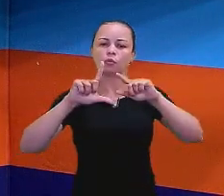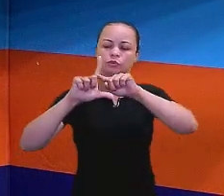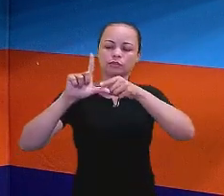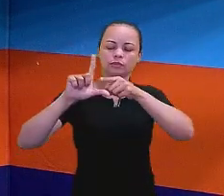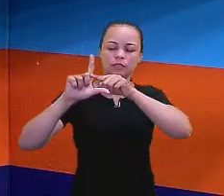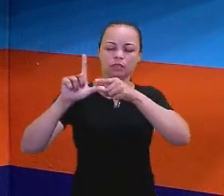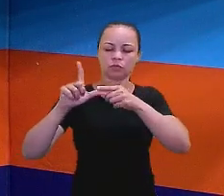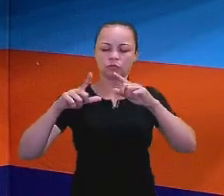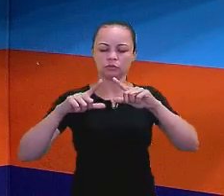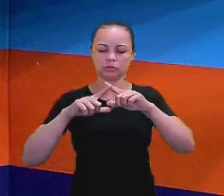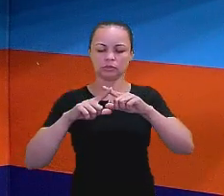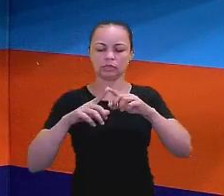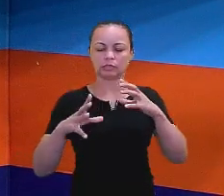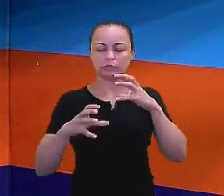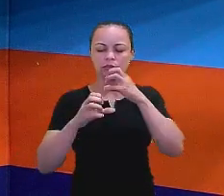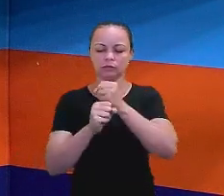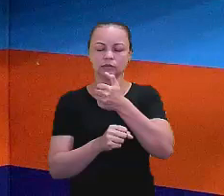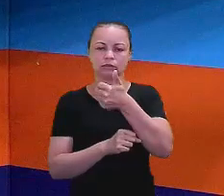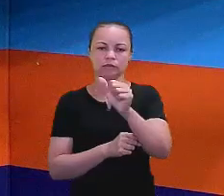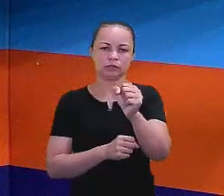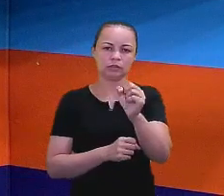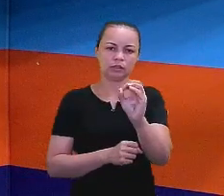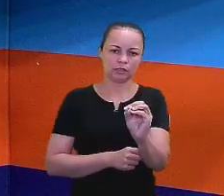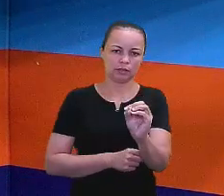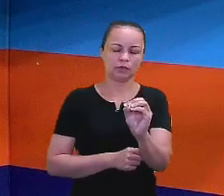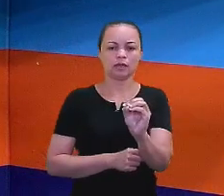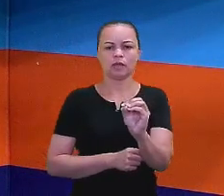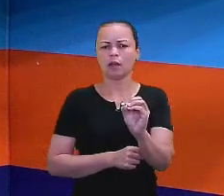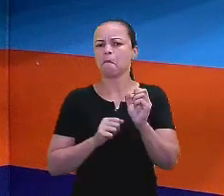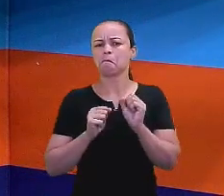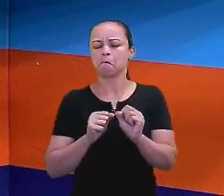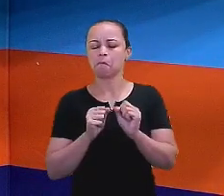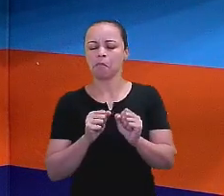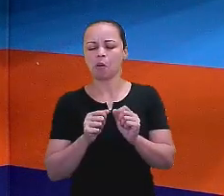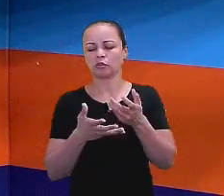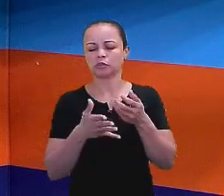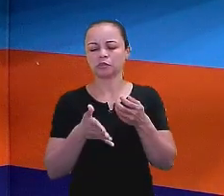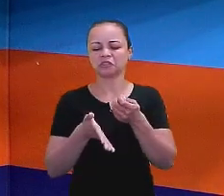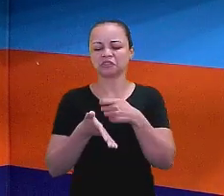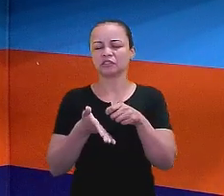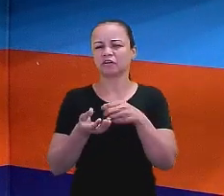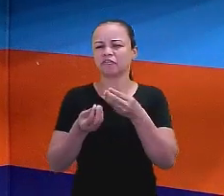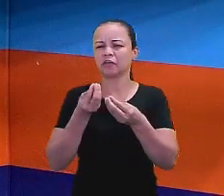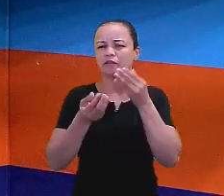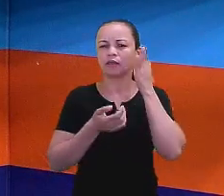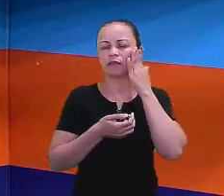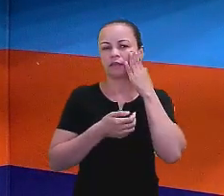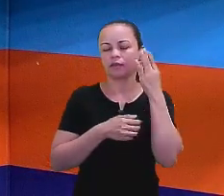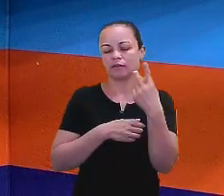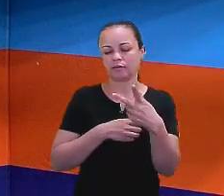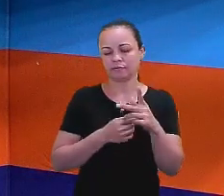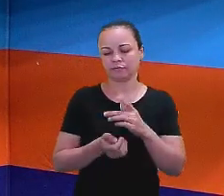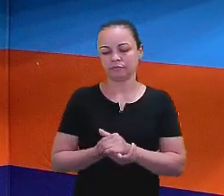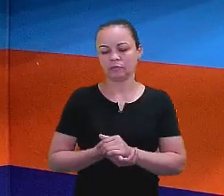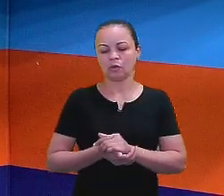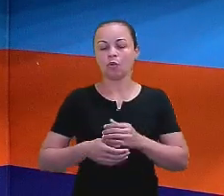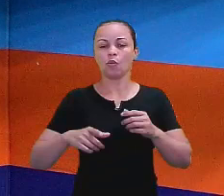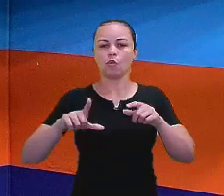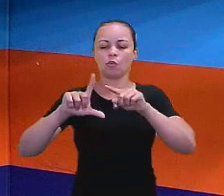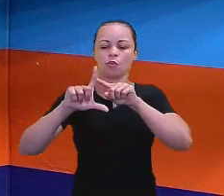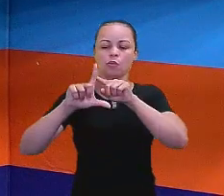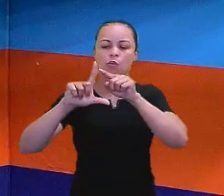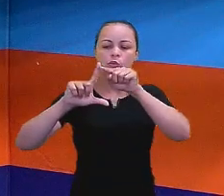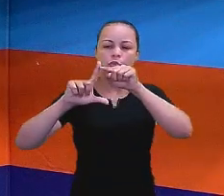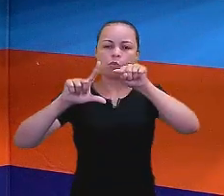internos de um triângulo totalizam 180 graus, o que é que a gente pode escrever dessa fórmula aqui? O ângulo alfa